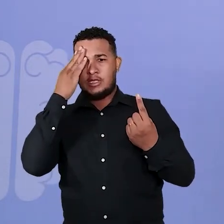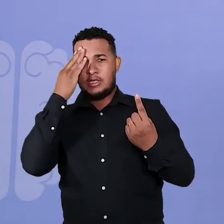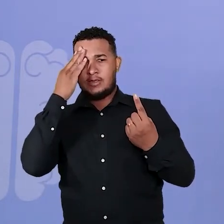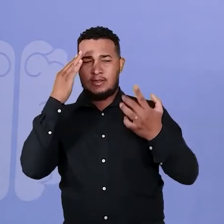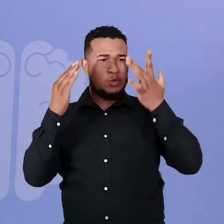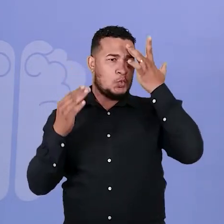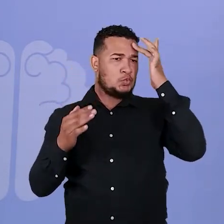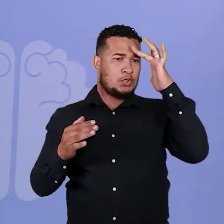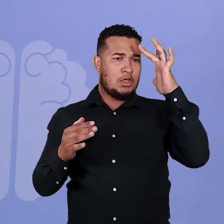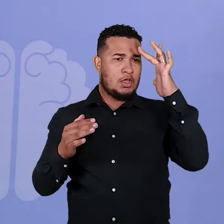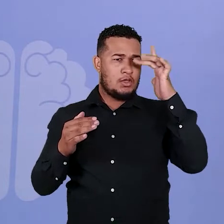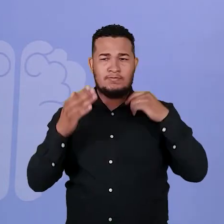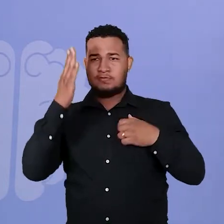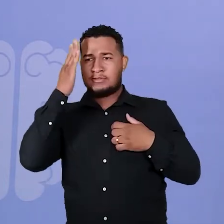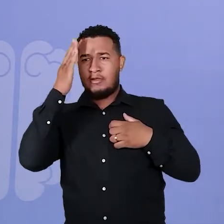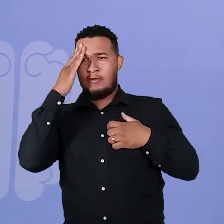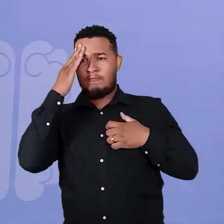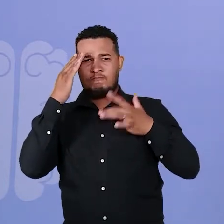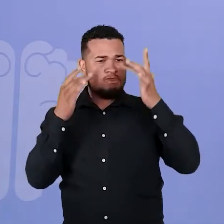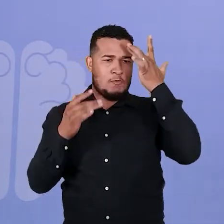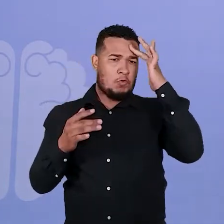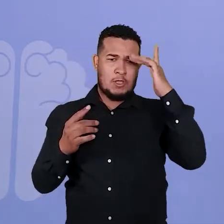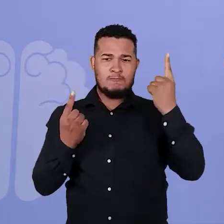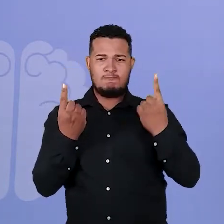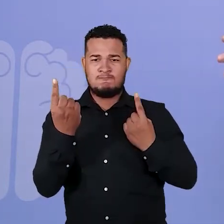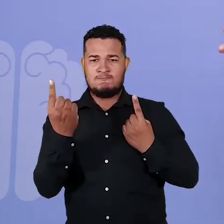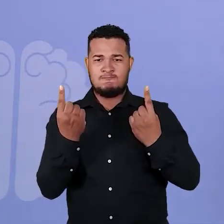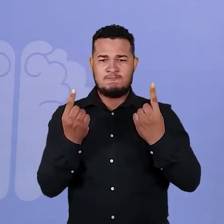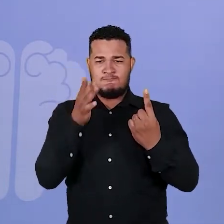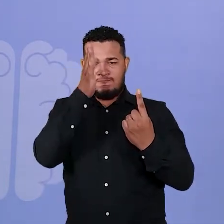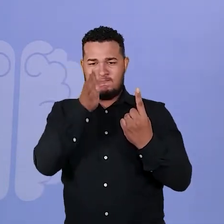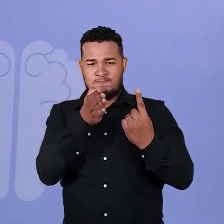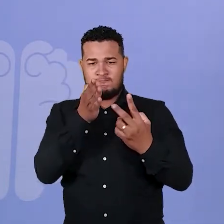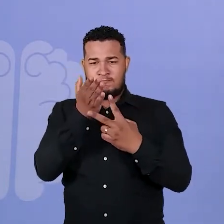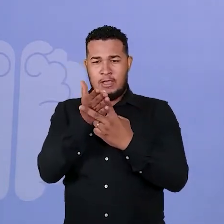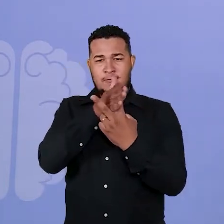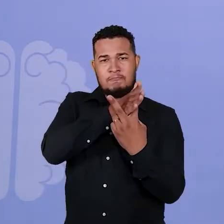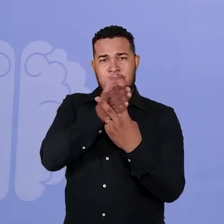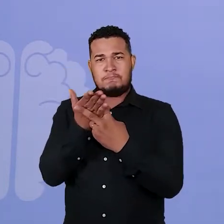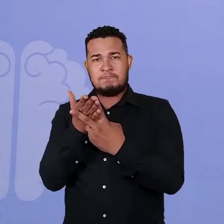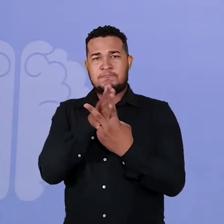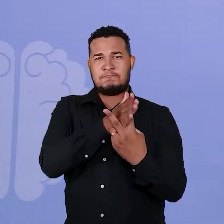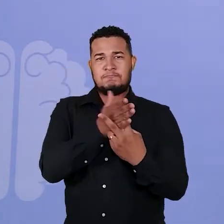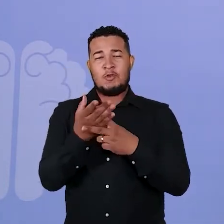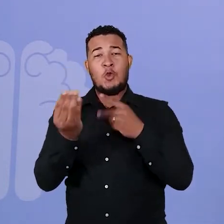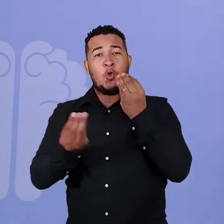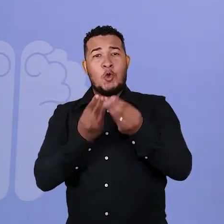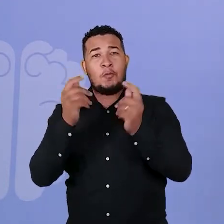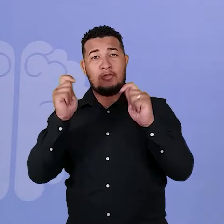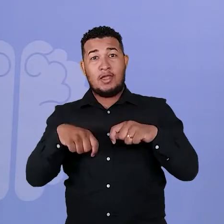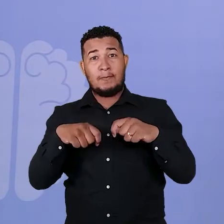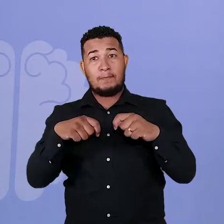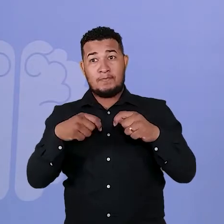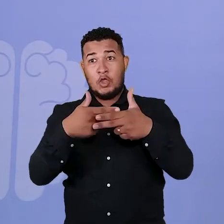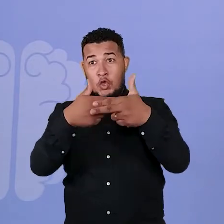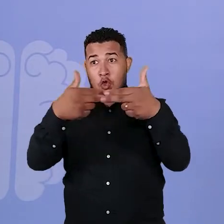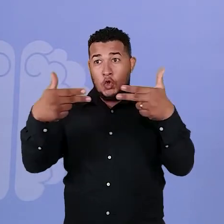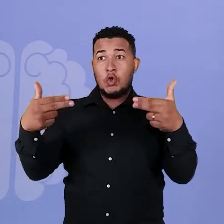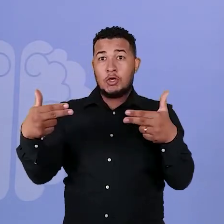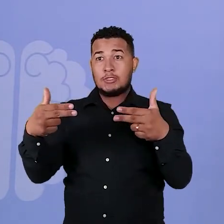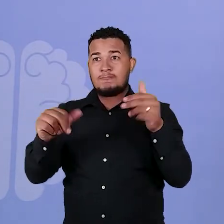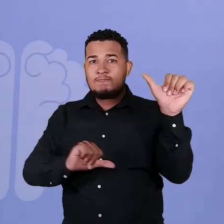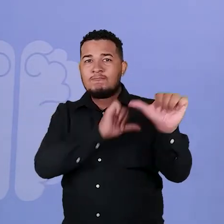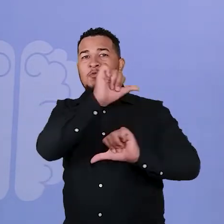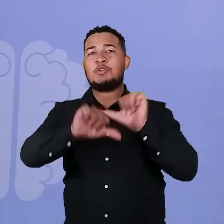meio termo entre ignorância e conhecimento. E a gente faz isso como? Transformando as coisas